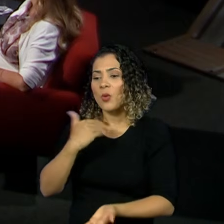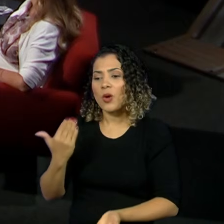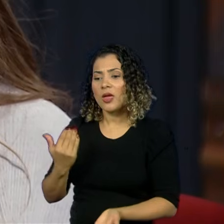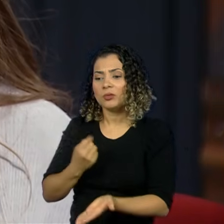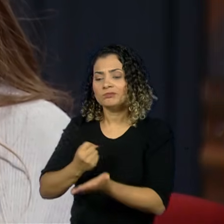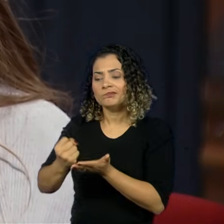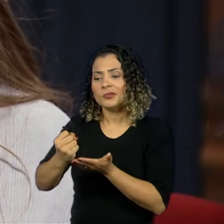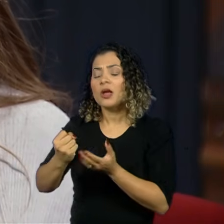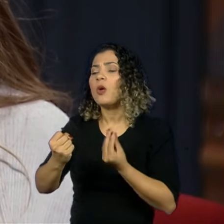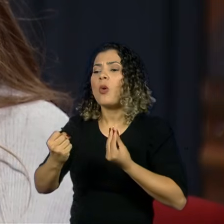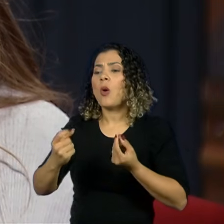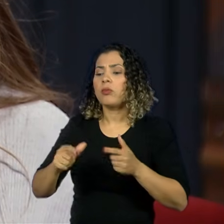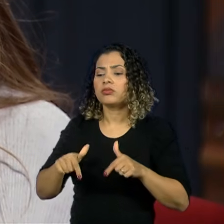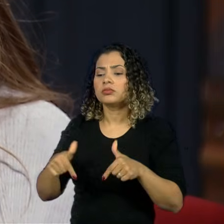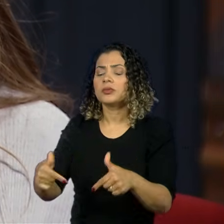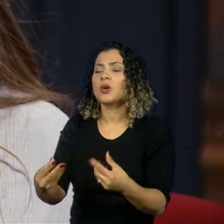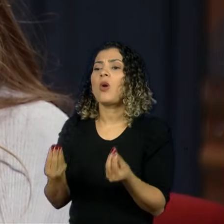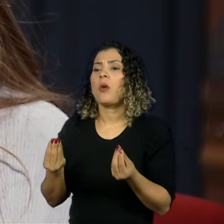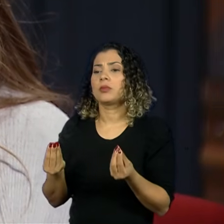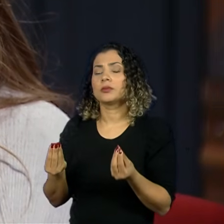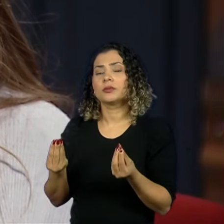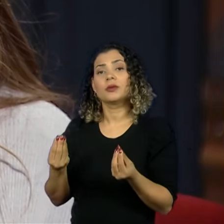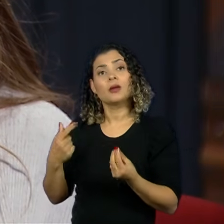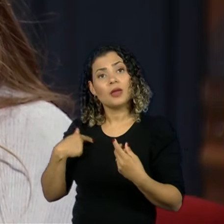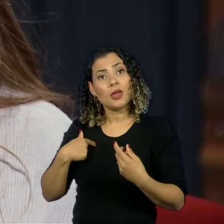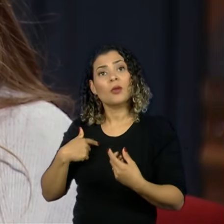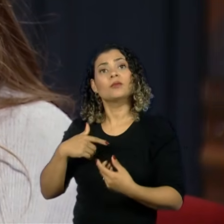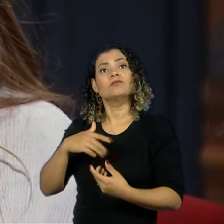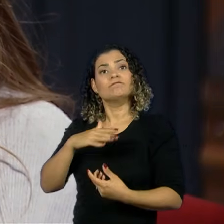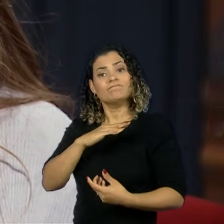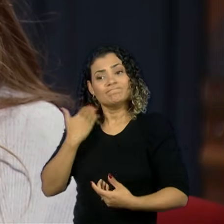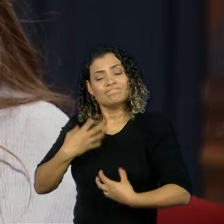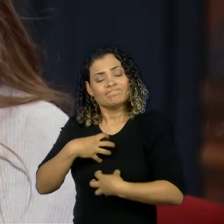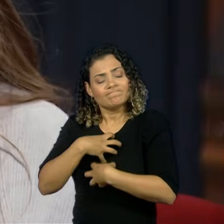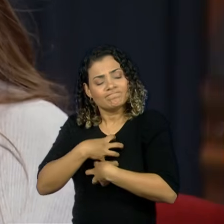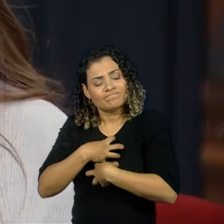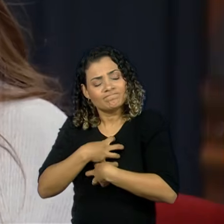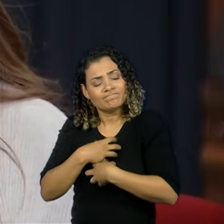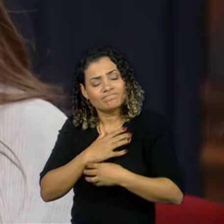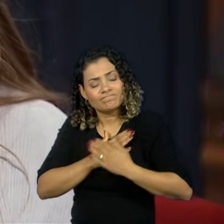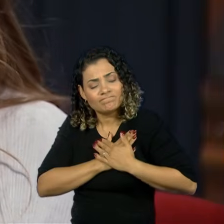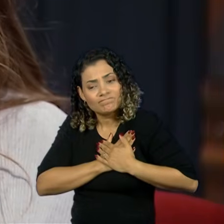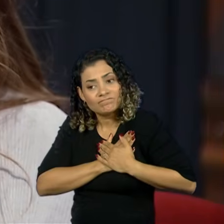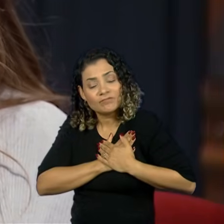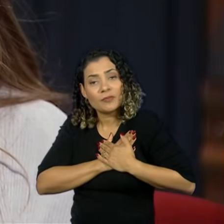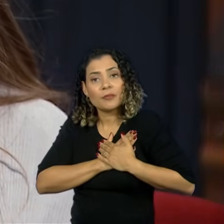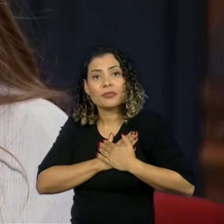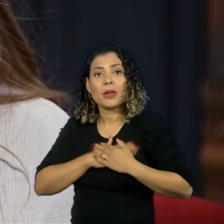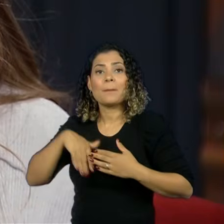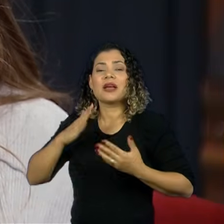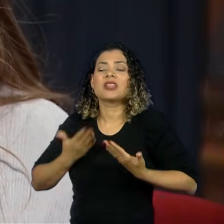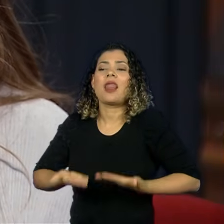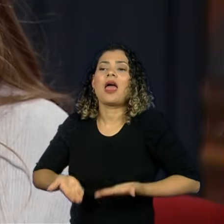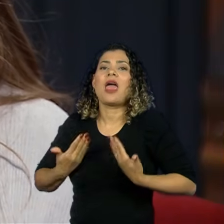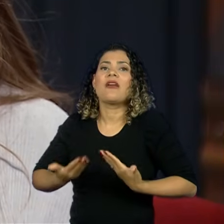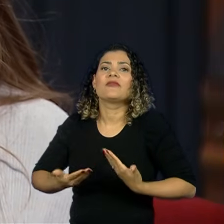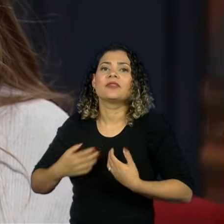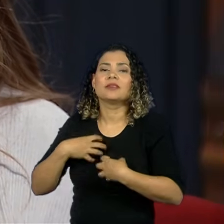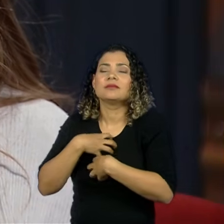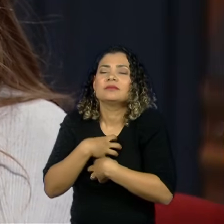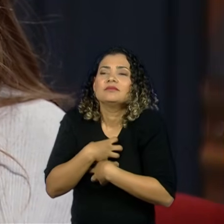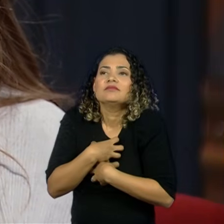Amando. Você só vai perder de uma maneira mais... Não sei se